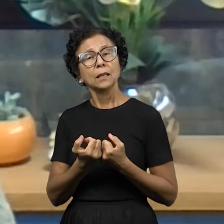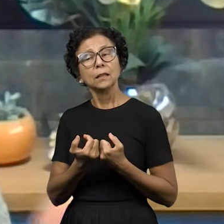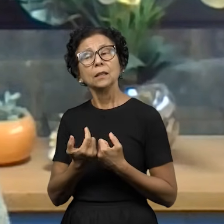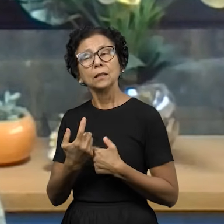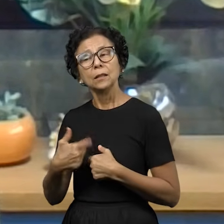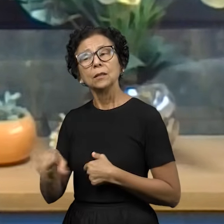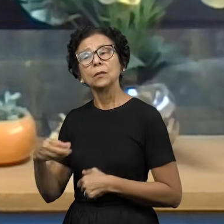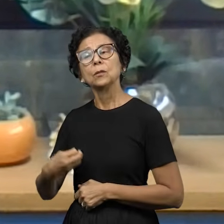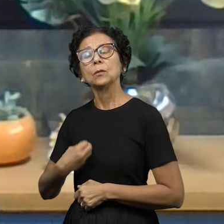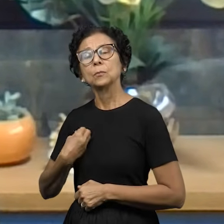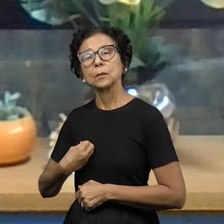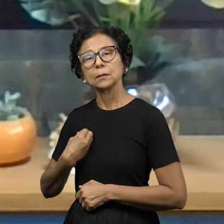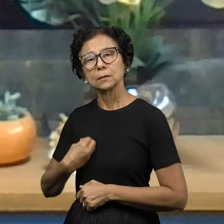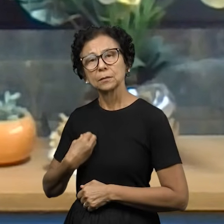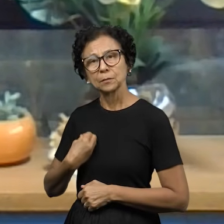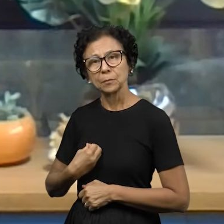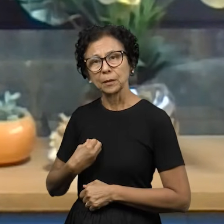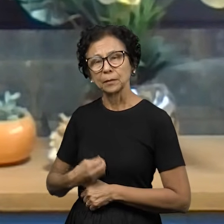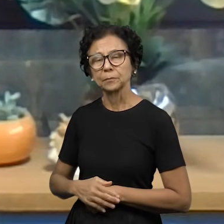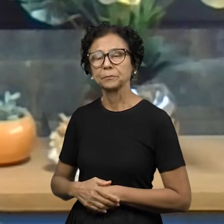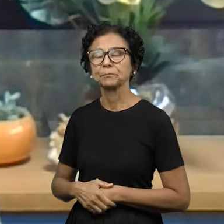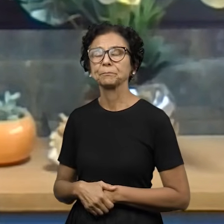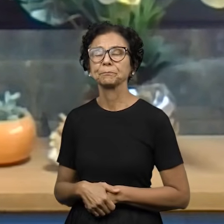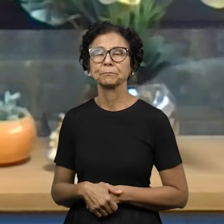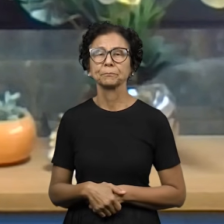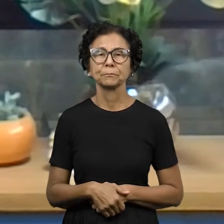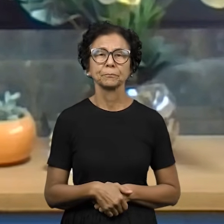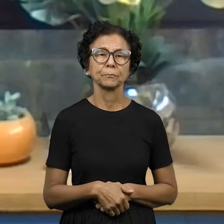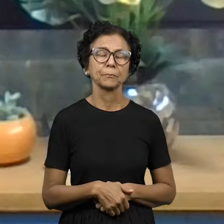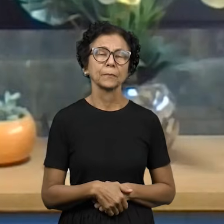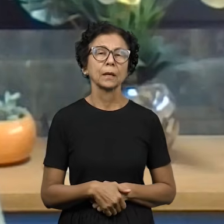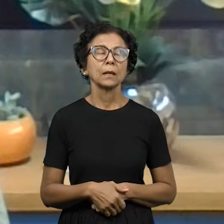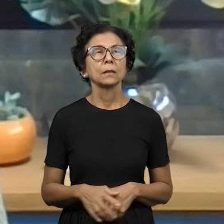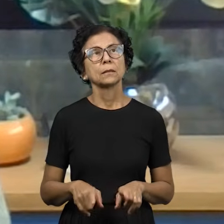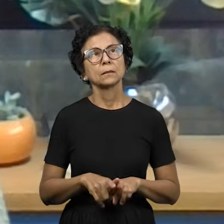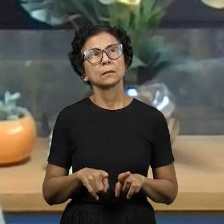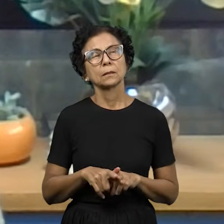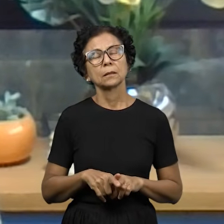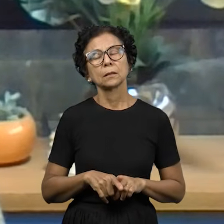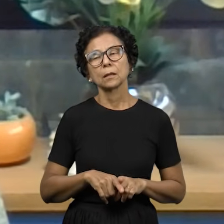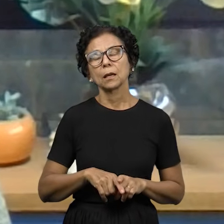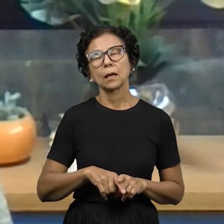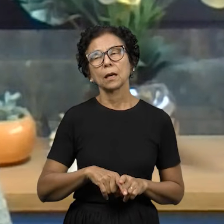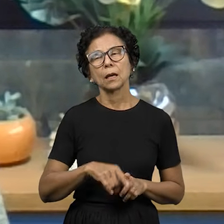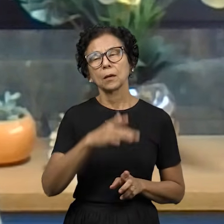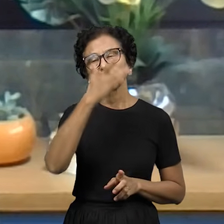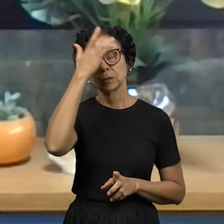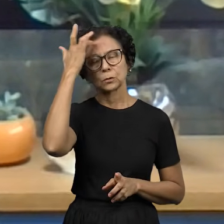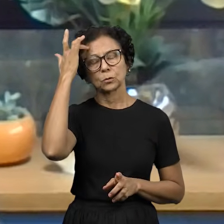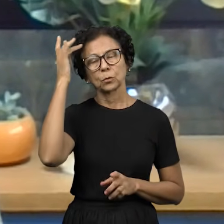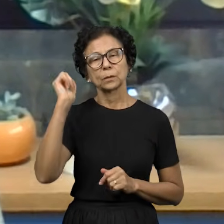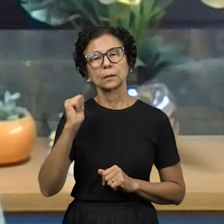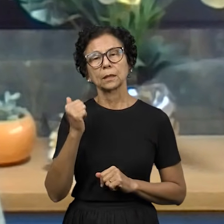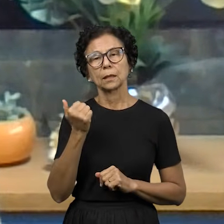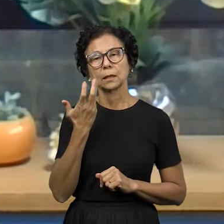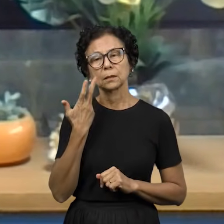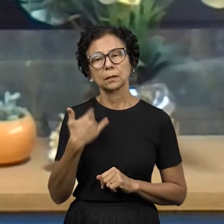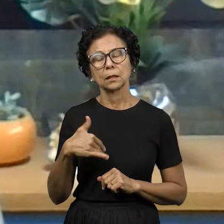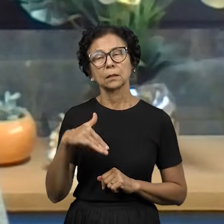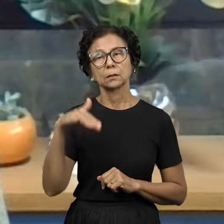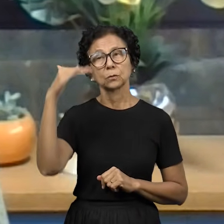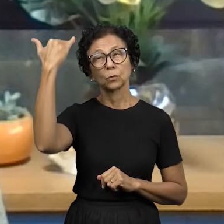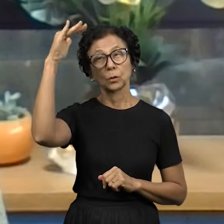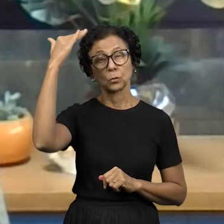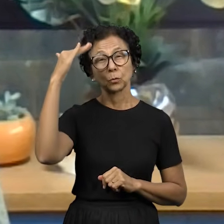da possibilidade de cada um. Pessoas também, por exemplo, crianças ou adultos com